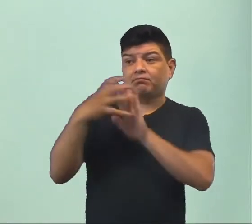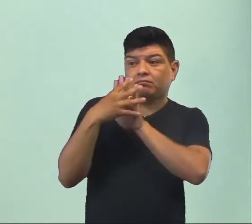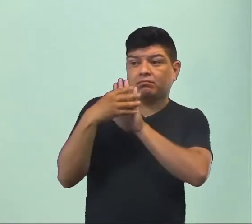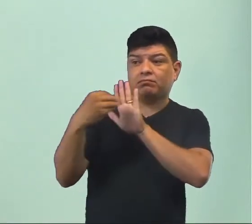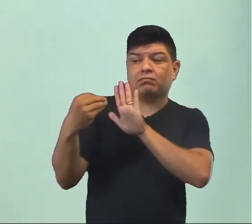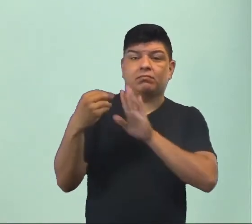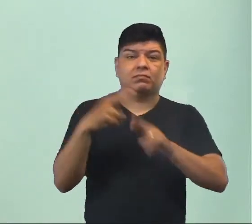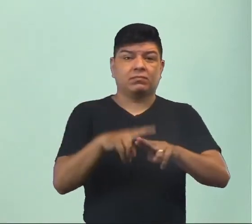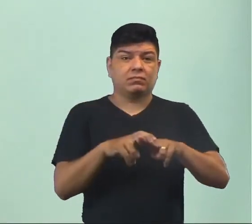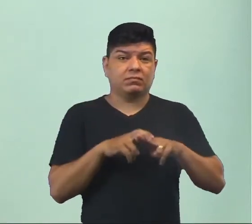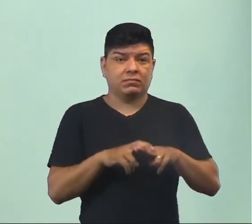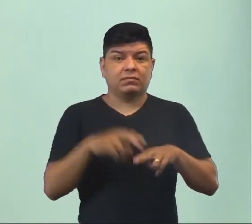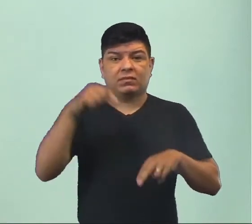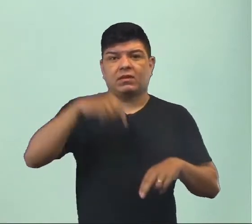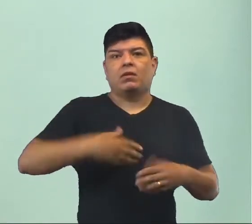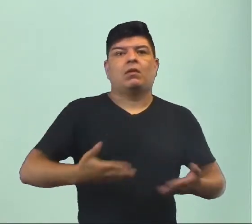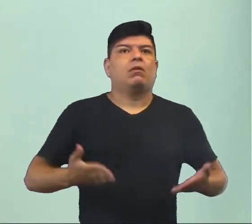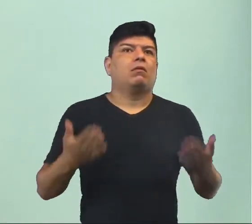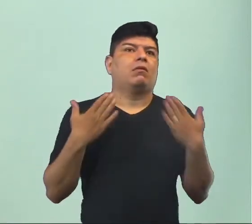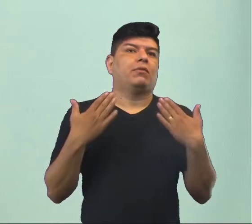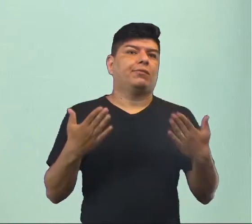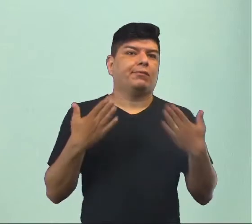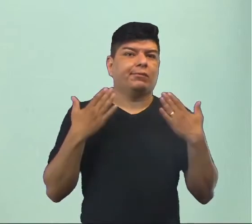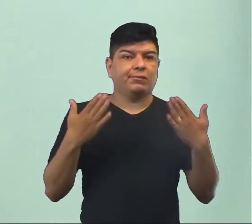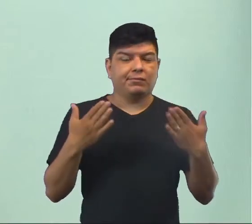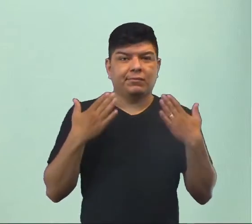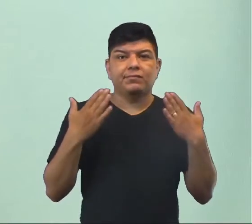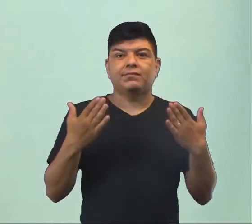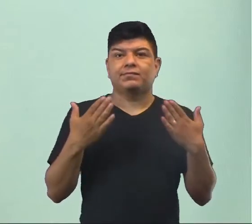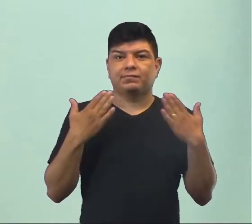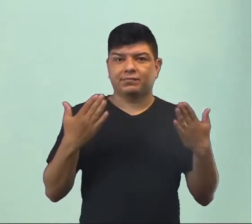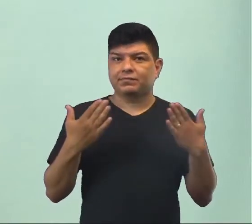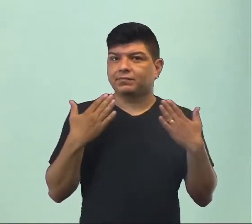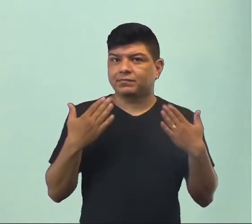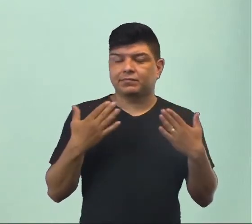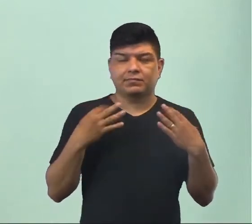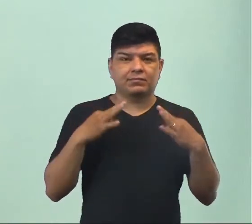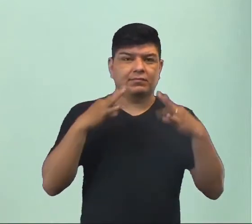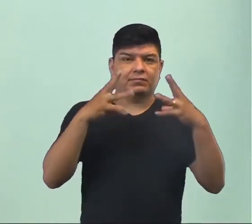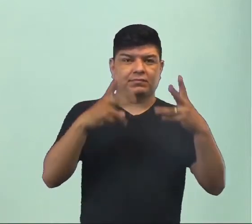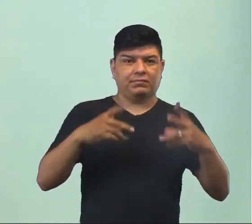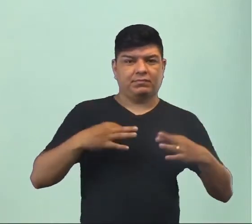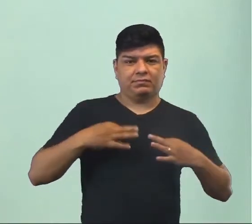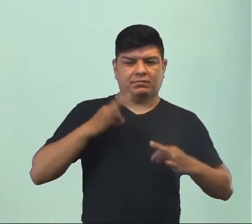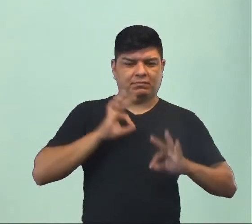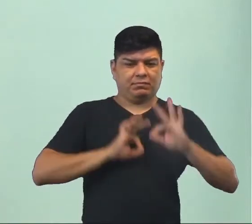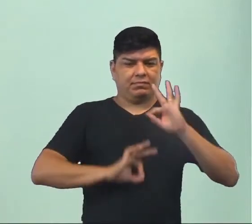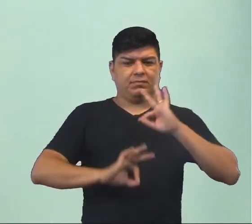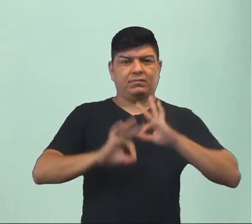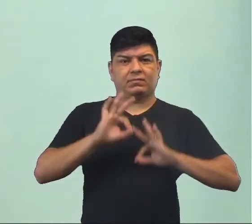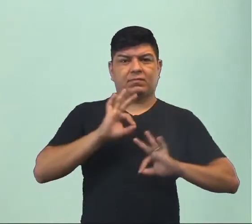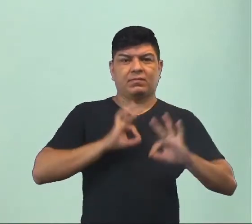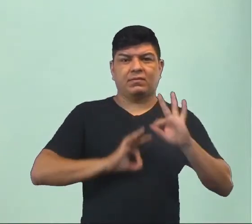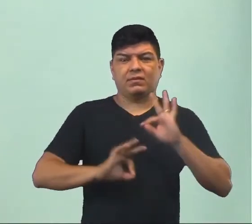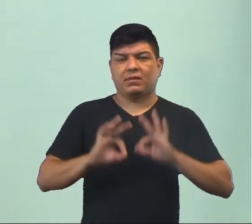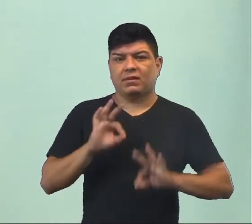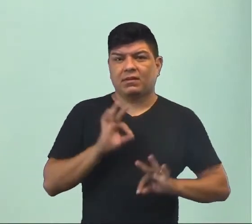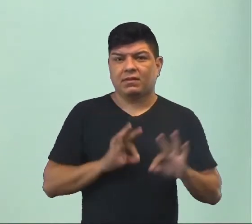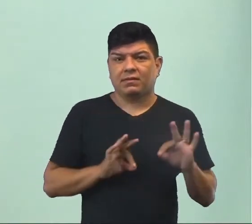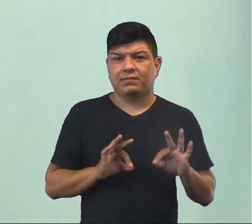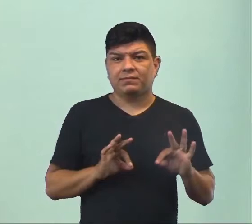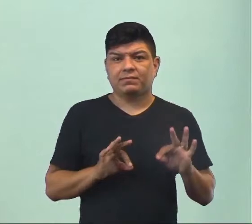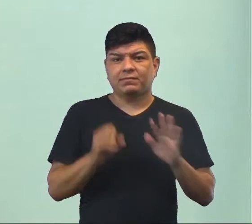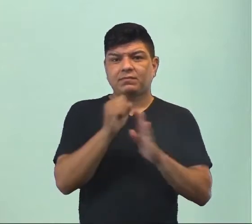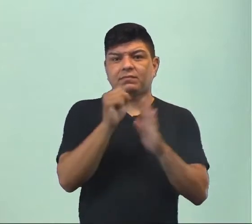Então a gente tinha aqui no calor dos trópicos, né, toda aquela indumentária, né? Durante